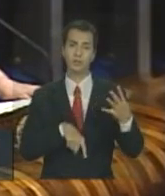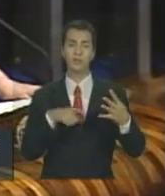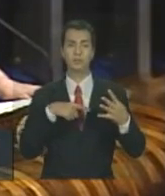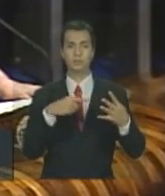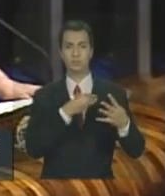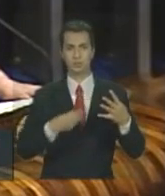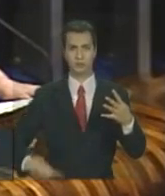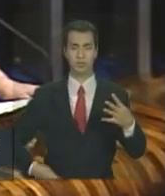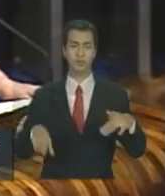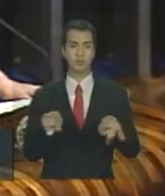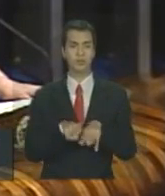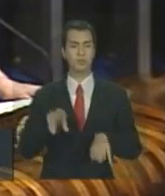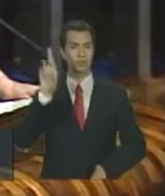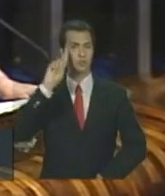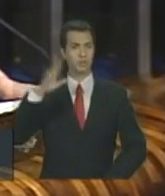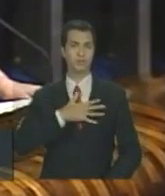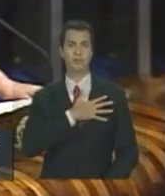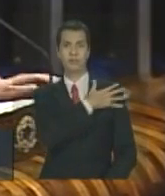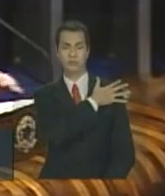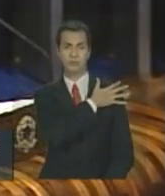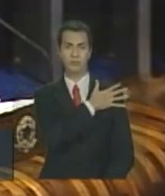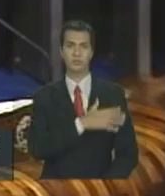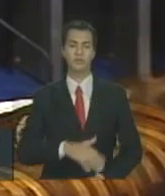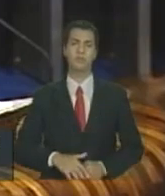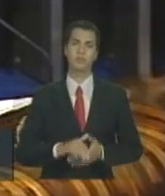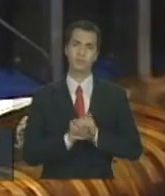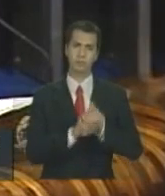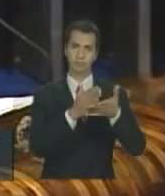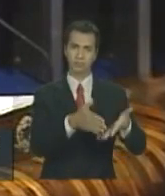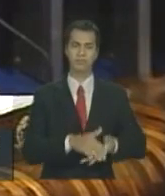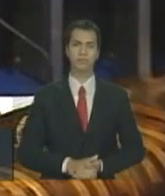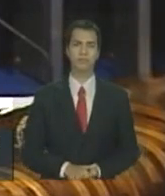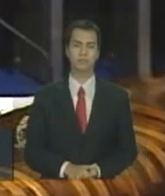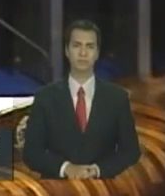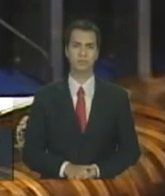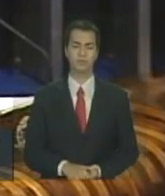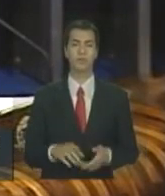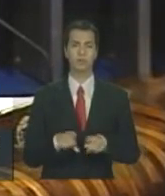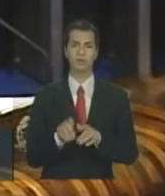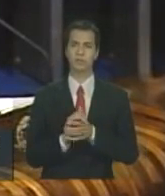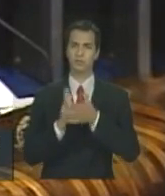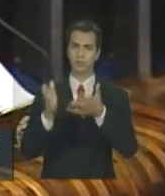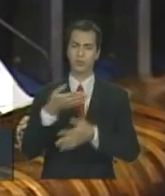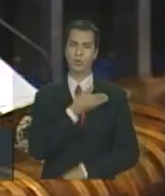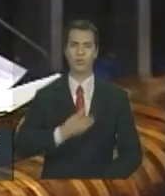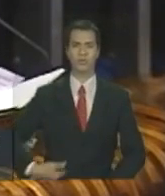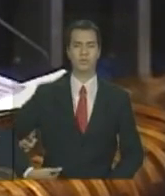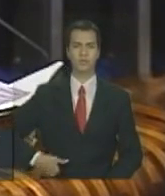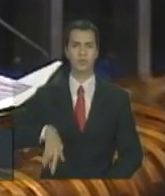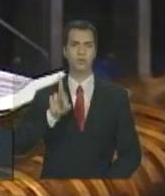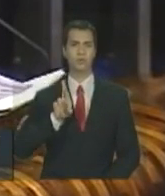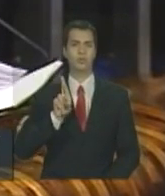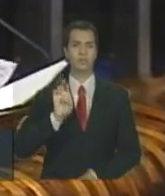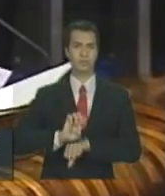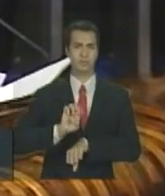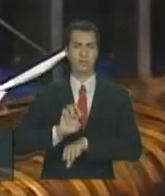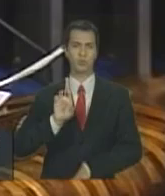os senhores comandantes das Forças Armadas. Cumprimento a senhora governadora do Rio Grande do Norte,